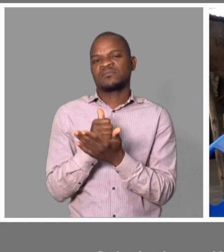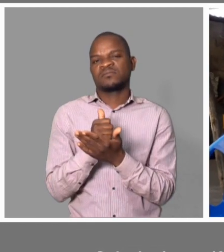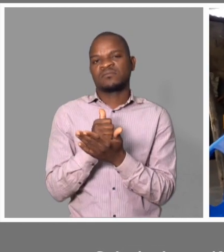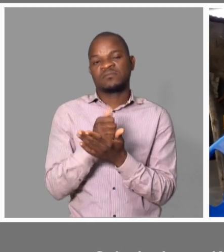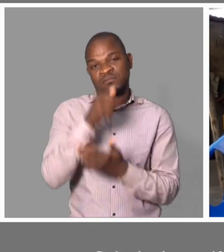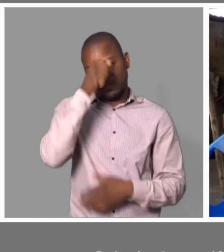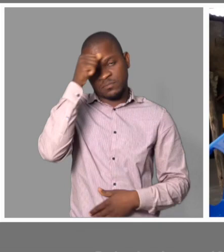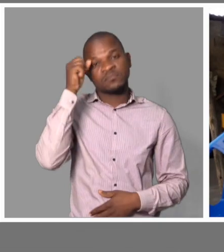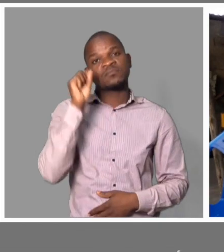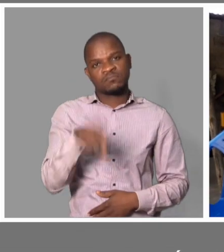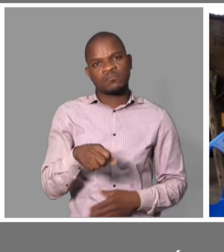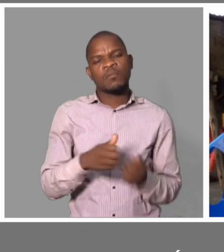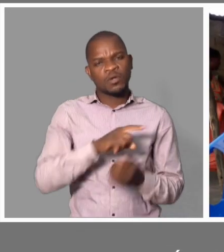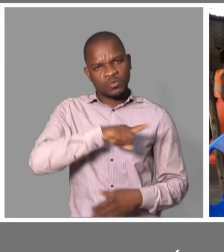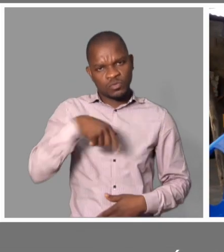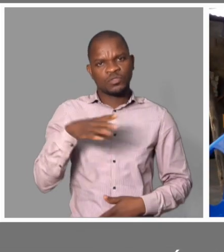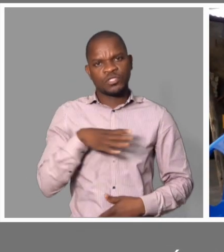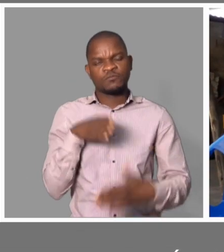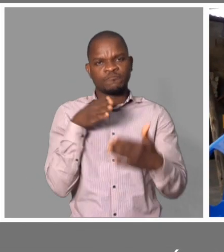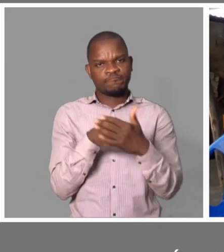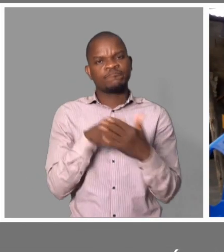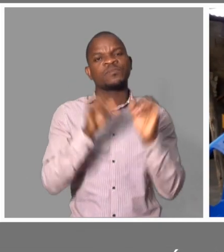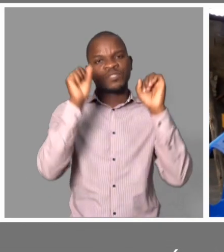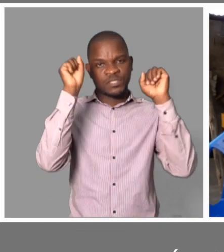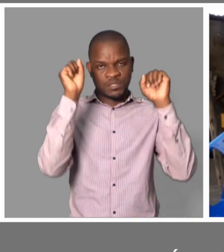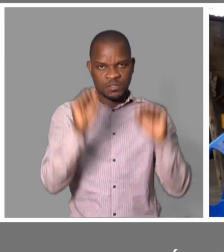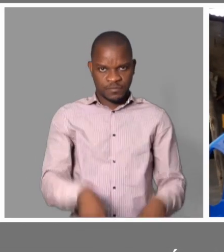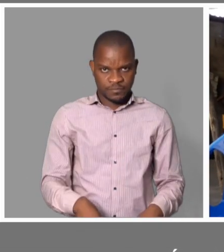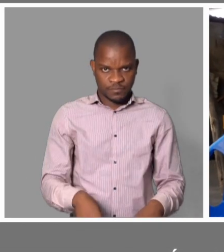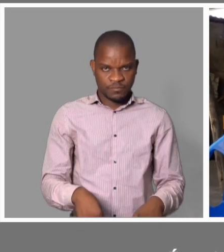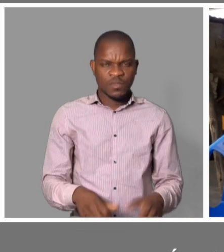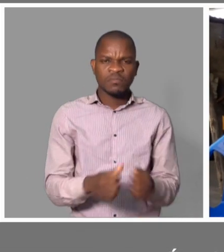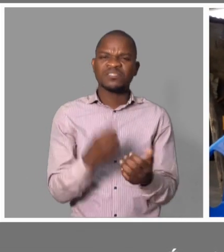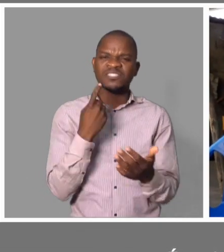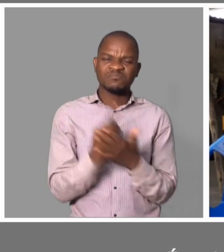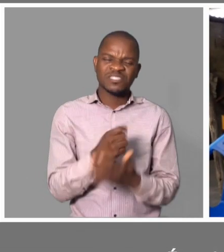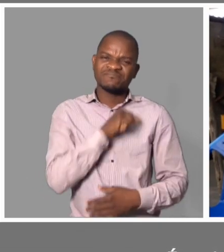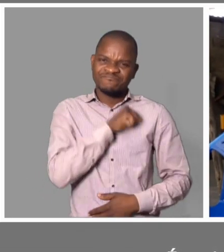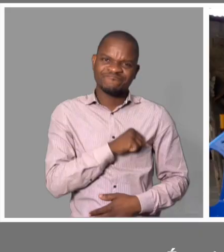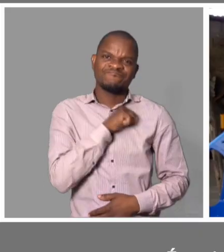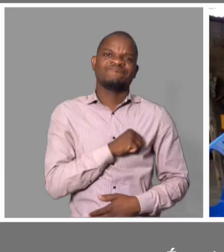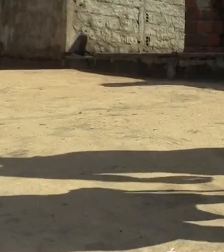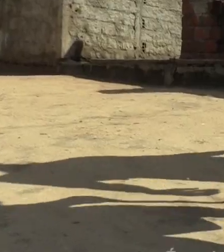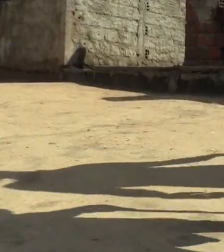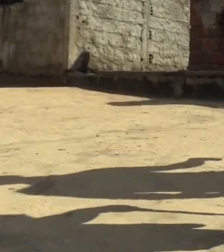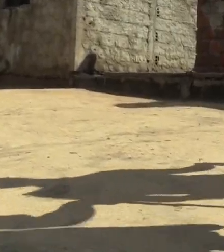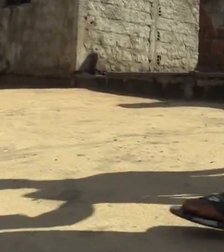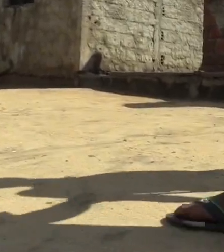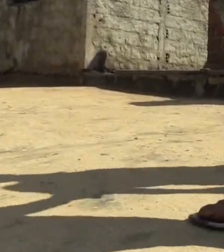nós. É verdade que temos nossas limitações. Mas temos que tentar.